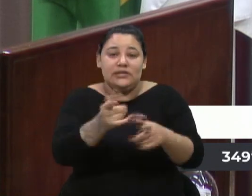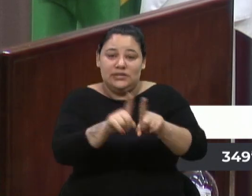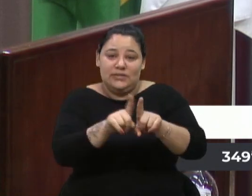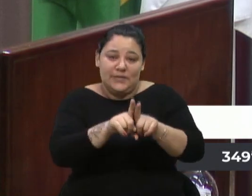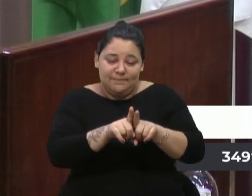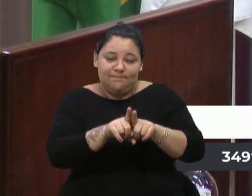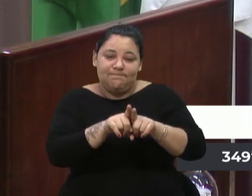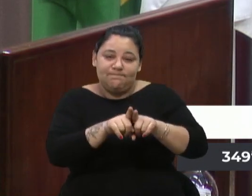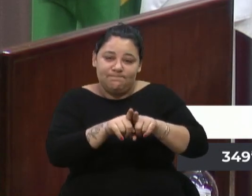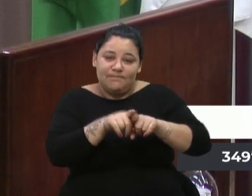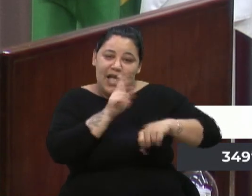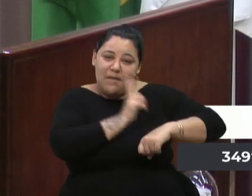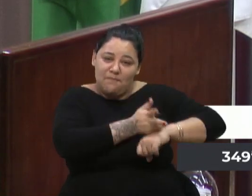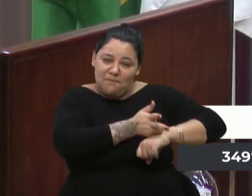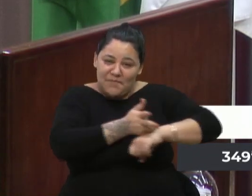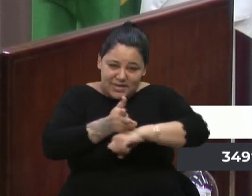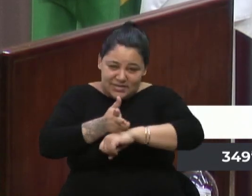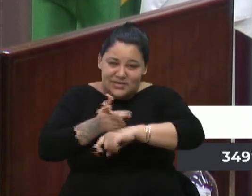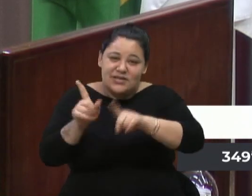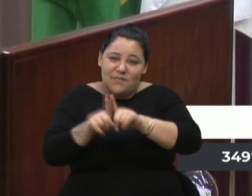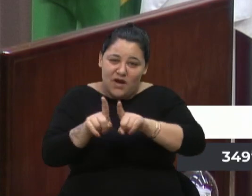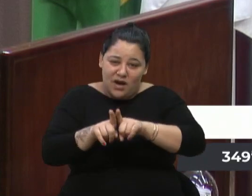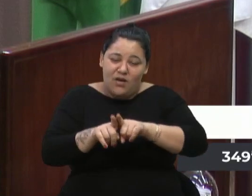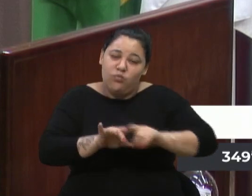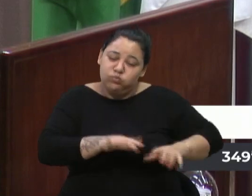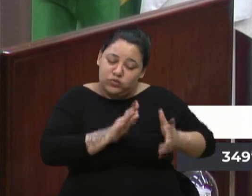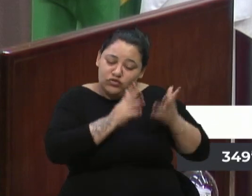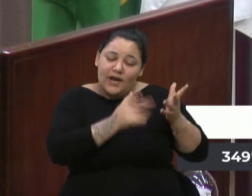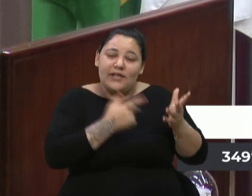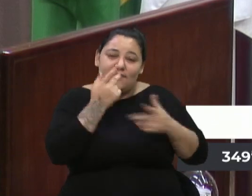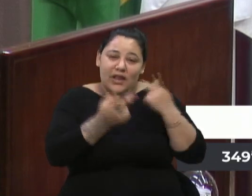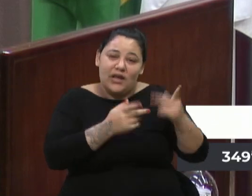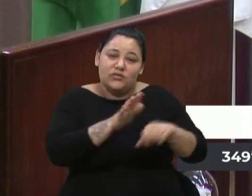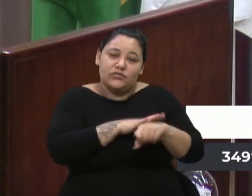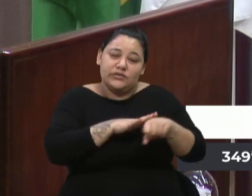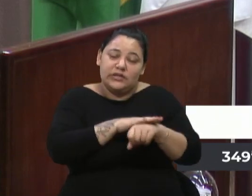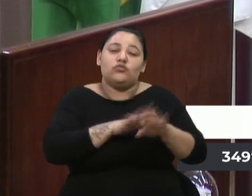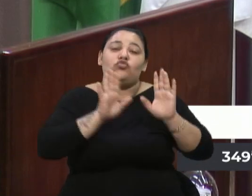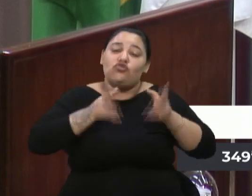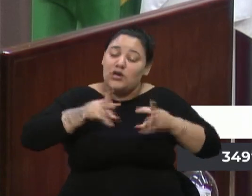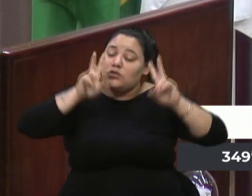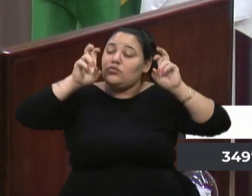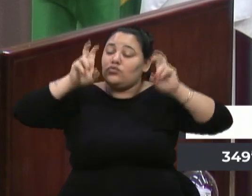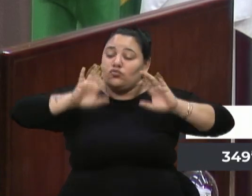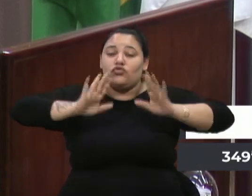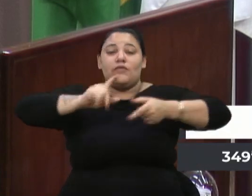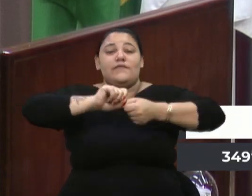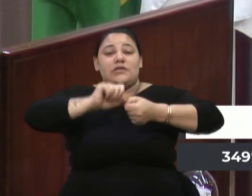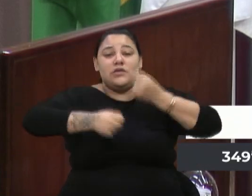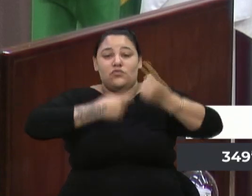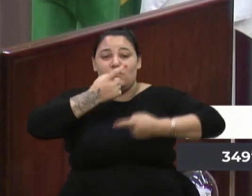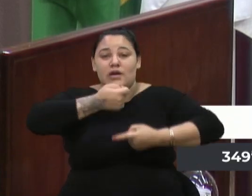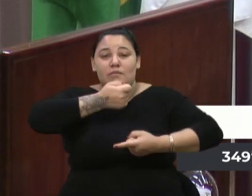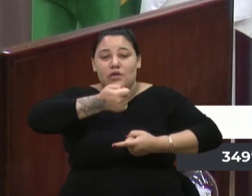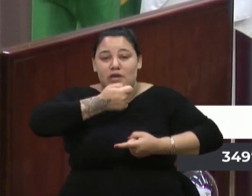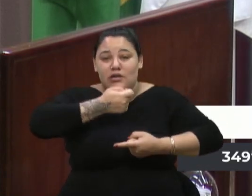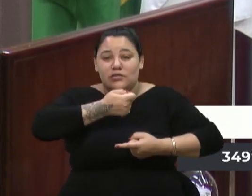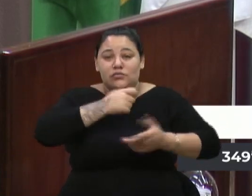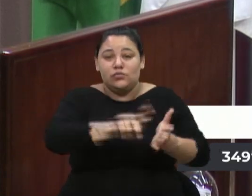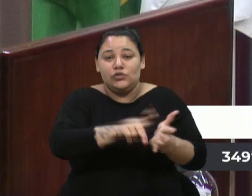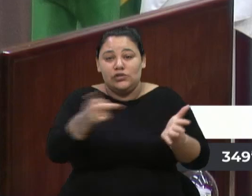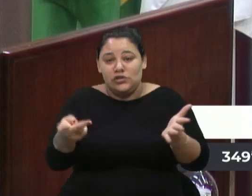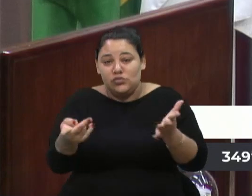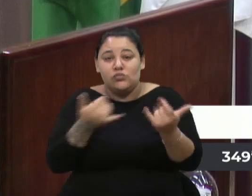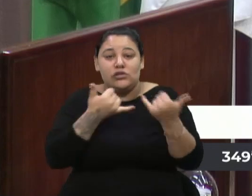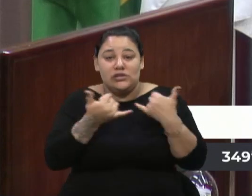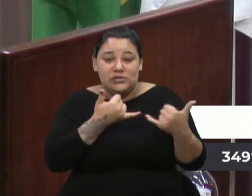imprensa, que tem também se mobilizado e falado sobre esse assunto, já fez algumas reportagens no jornal. O Pioneiro, por exemplo,